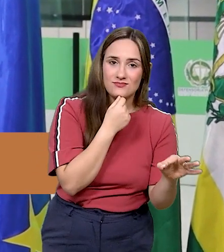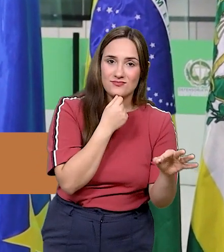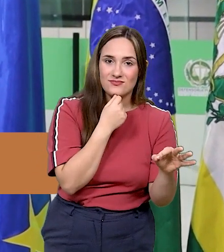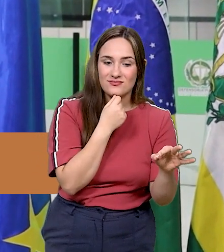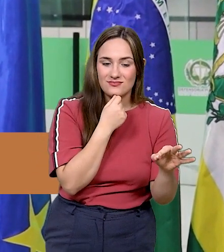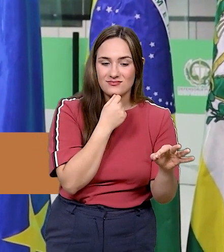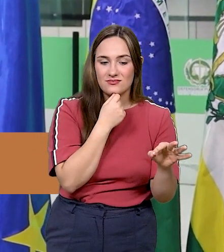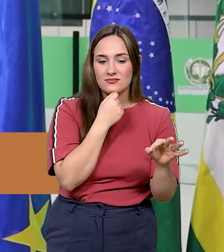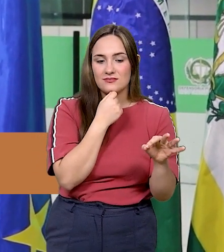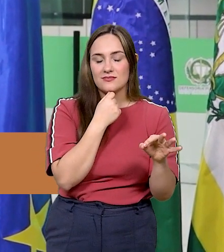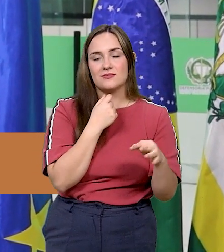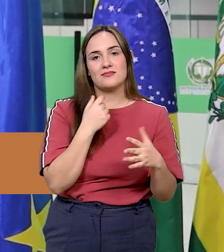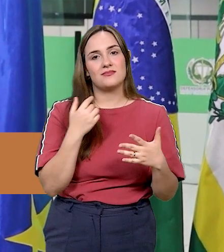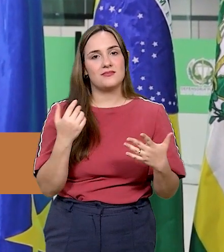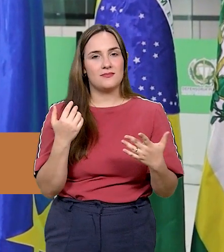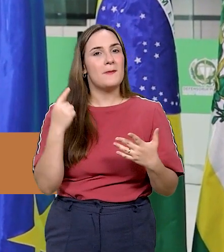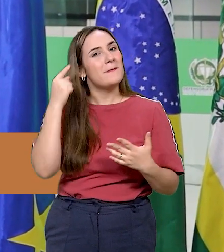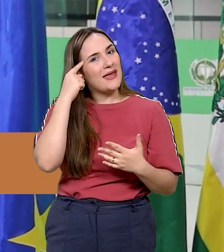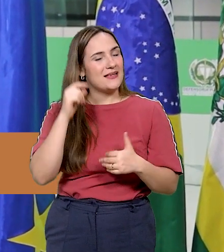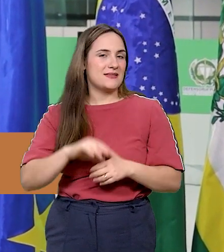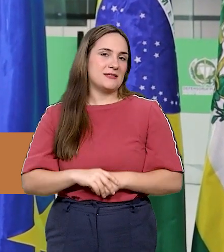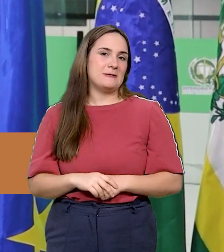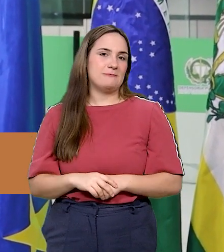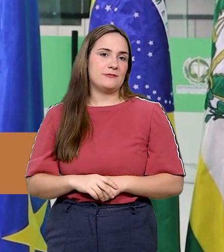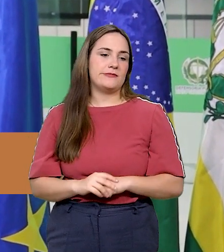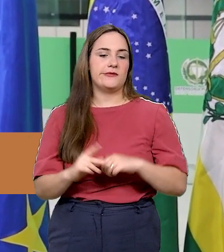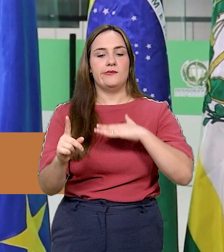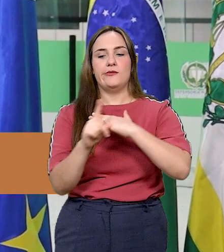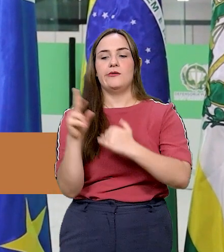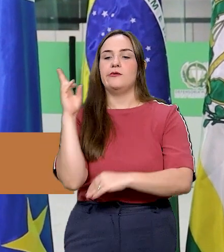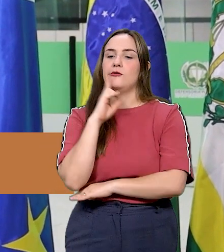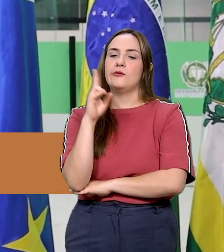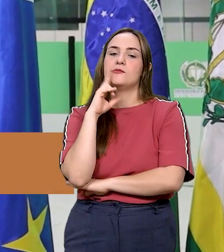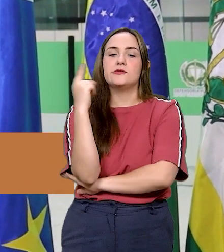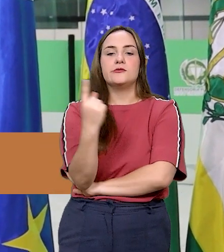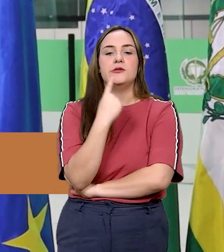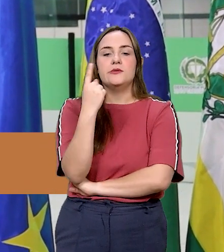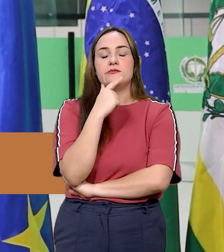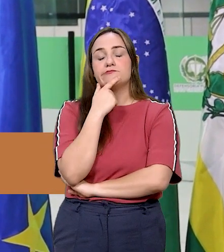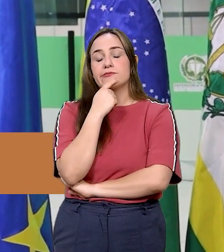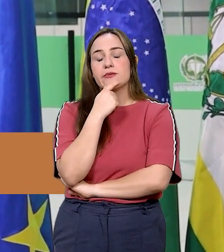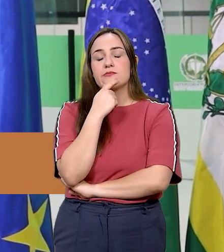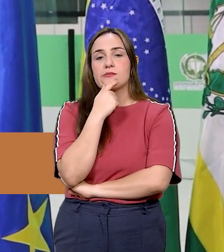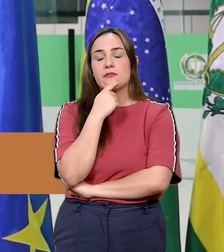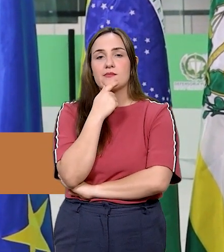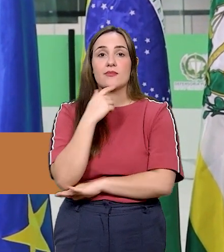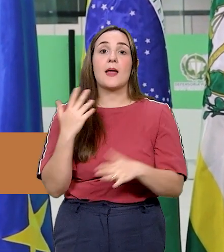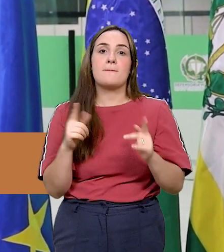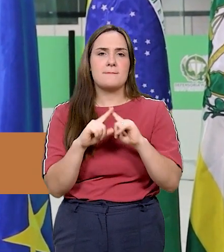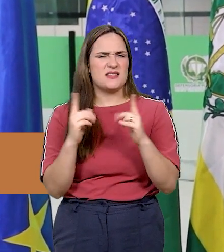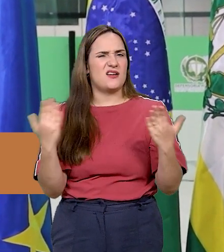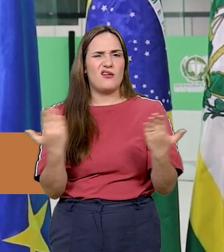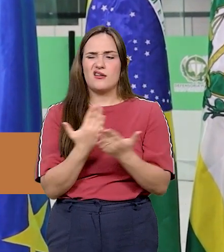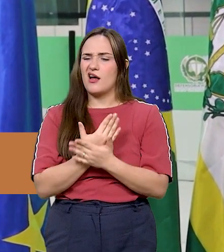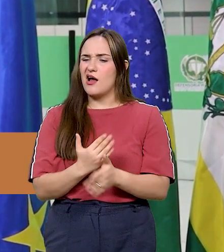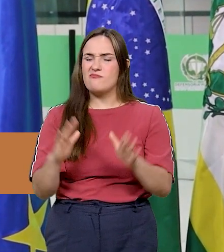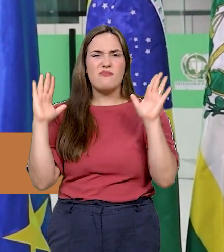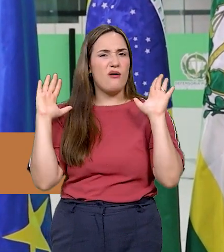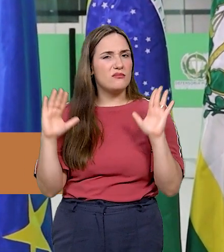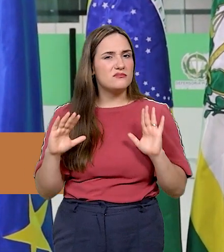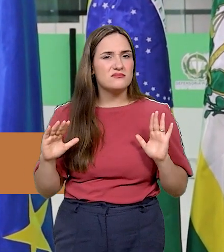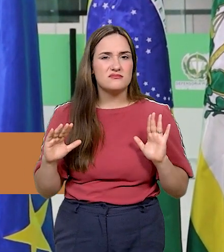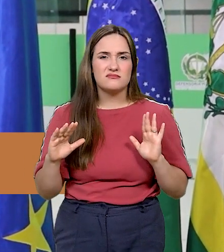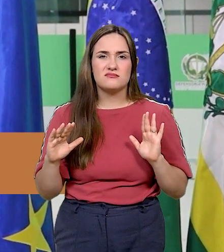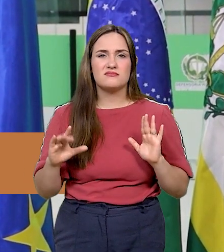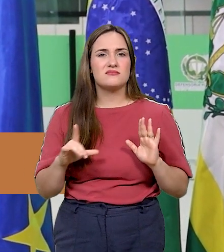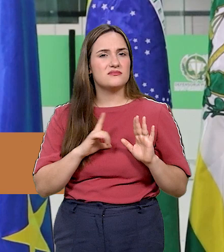nós pensamos naquele velho e tradicional atendimento individual. Mas nós rompemos essa barreira com um